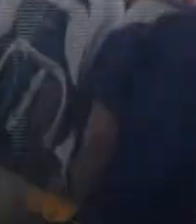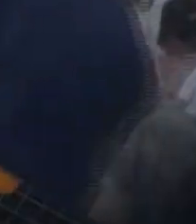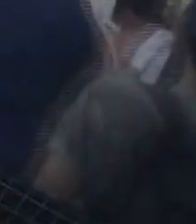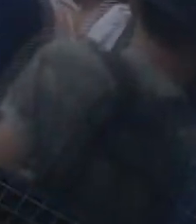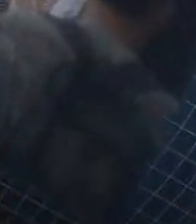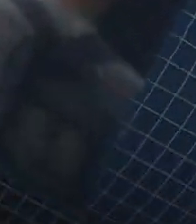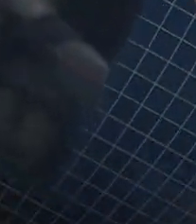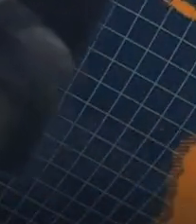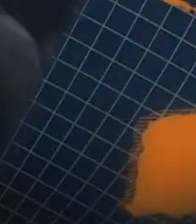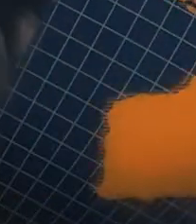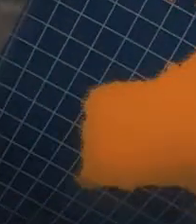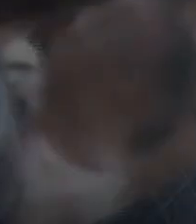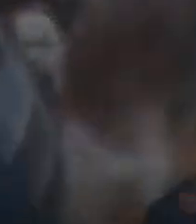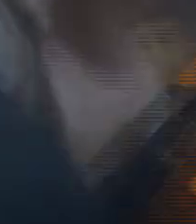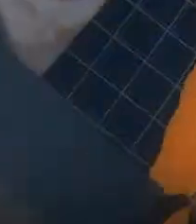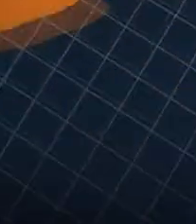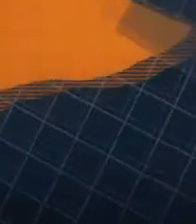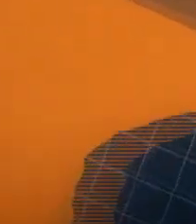o